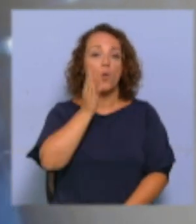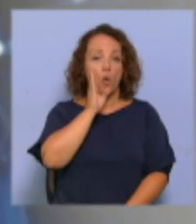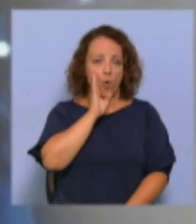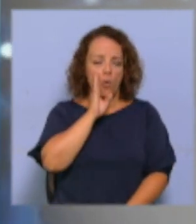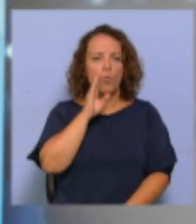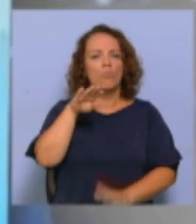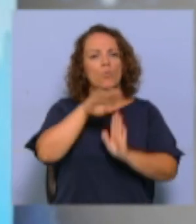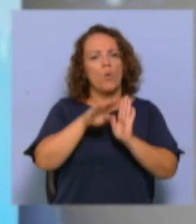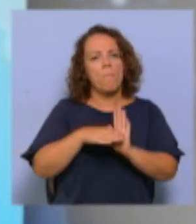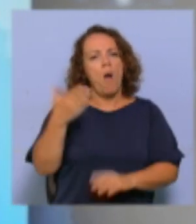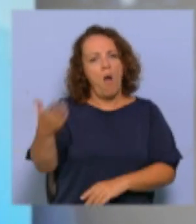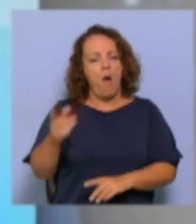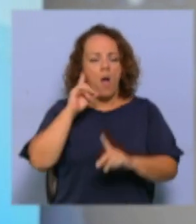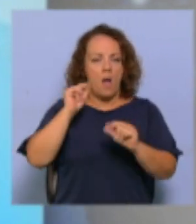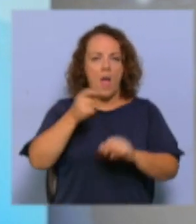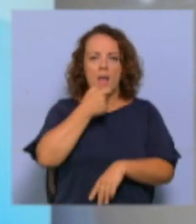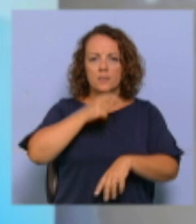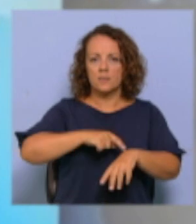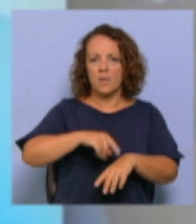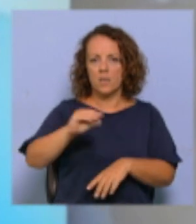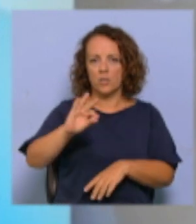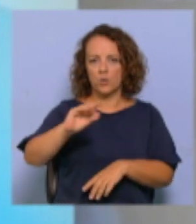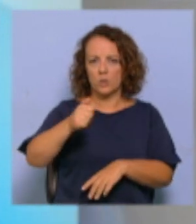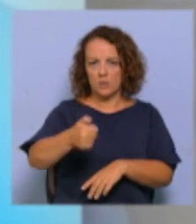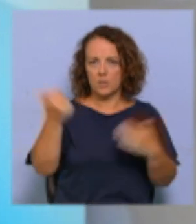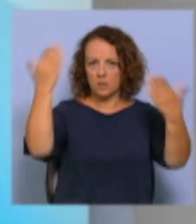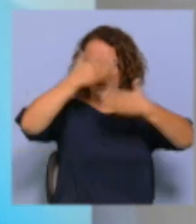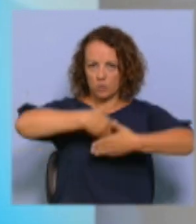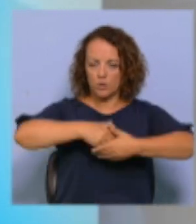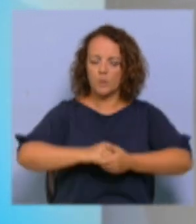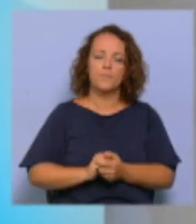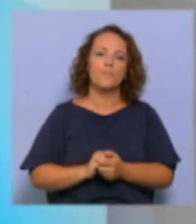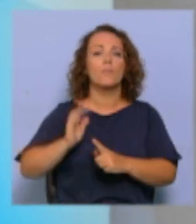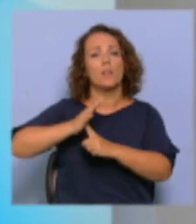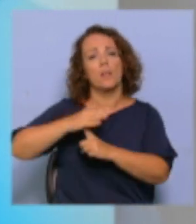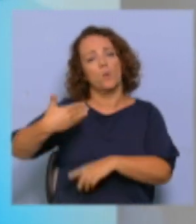siga a nossa edição na rádio, quando forem 22h45,